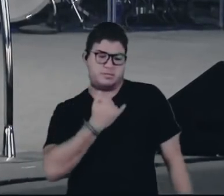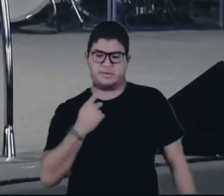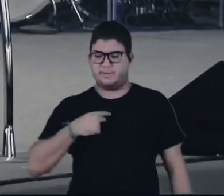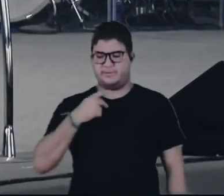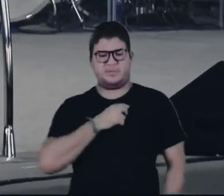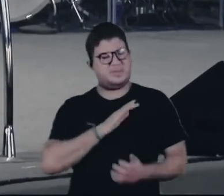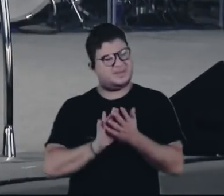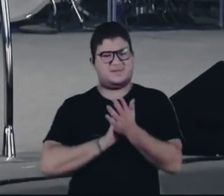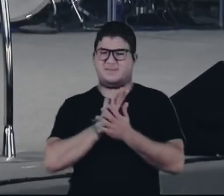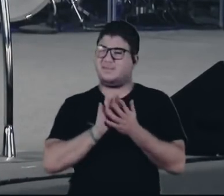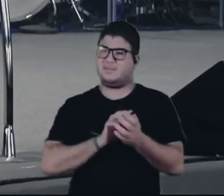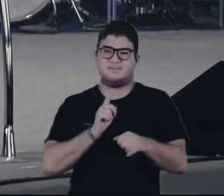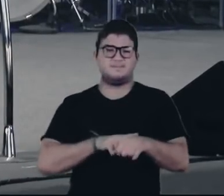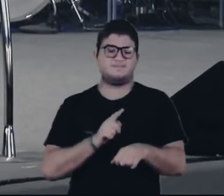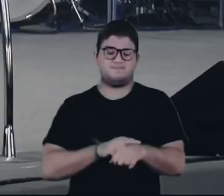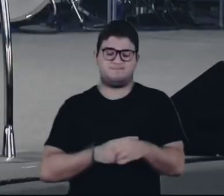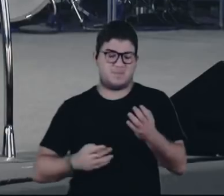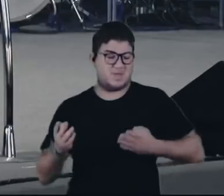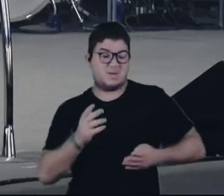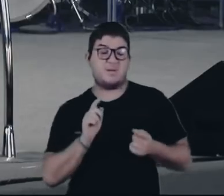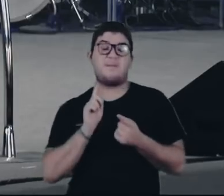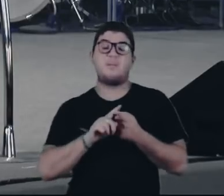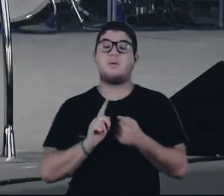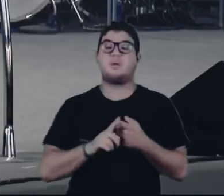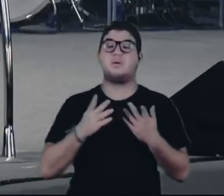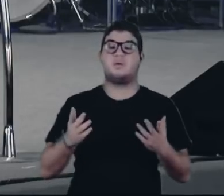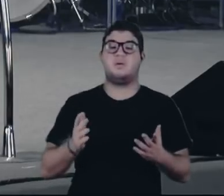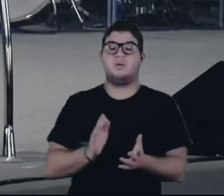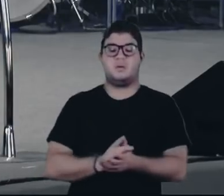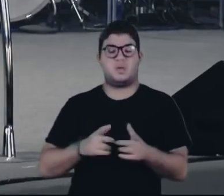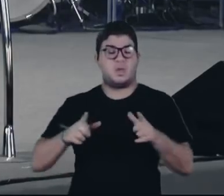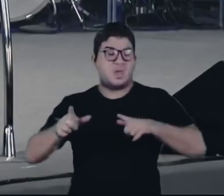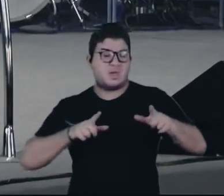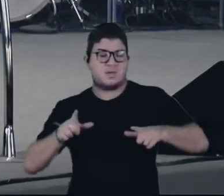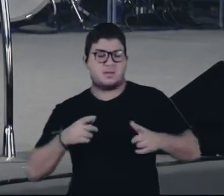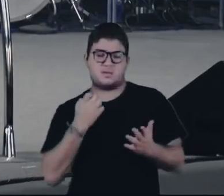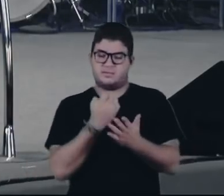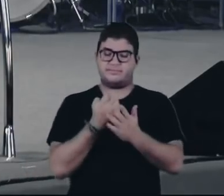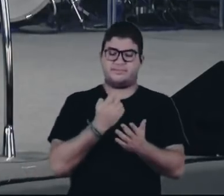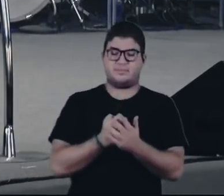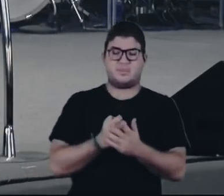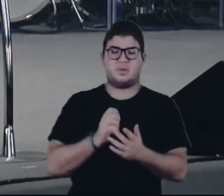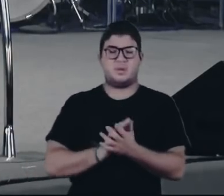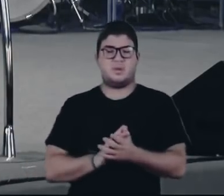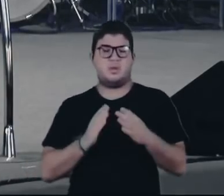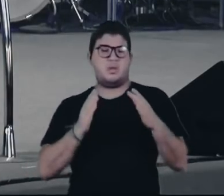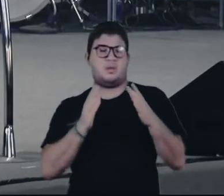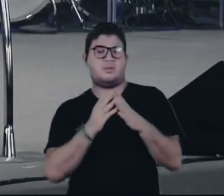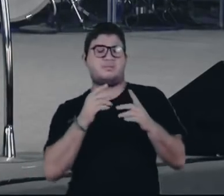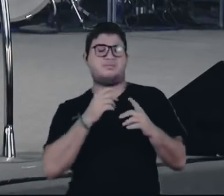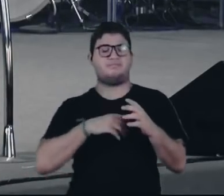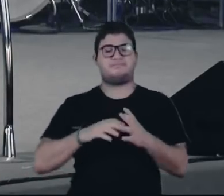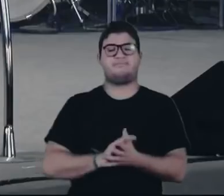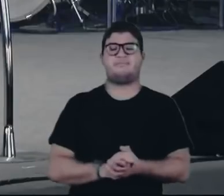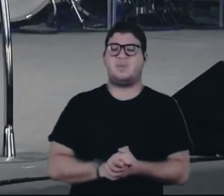tempo, eu não tenho tempo para servir, sabe por quê? Porque eu tenho um trabalho, eu tenho que estudar, eu cuido da casa, eu tenho outras atividades, eu já faço